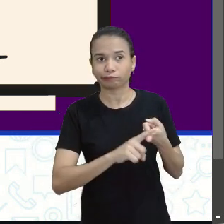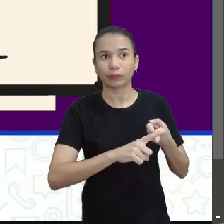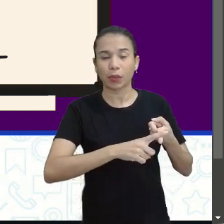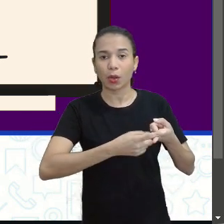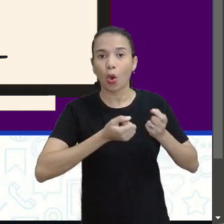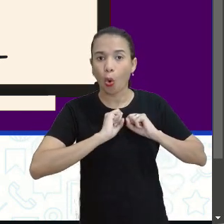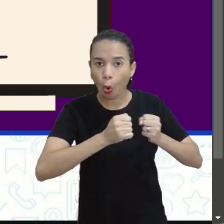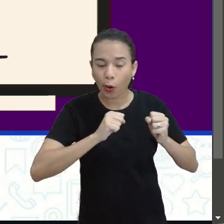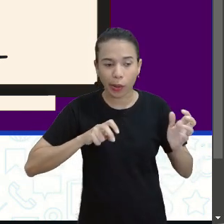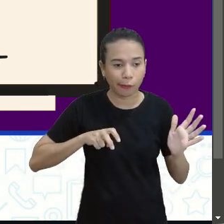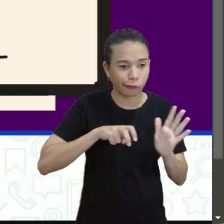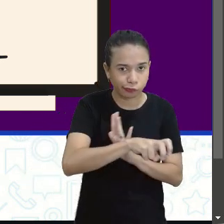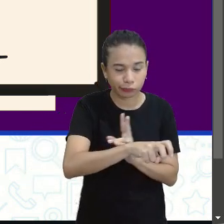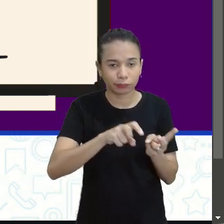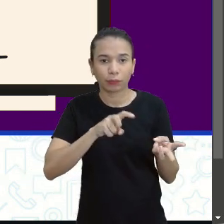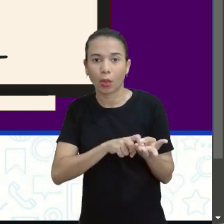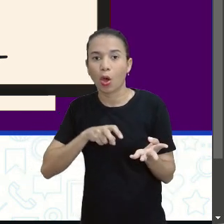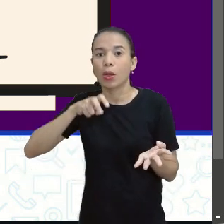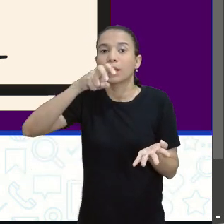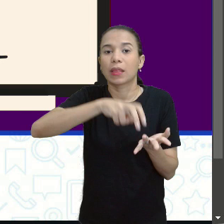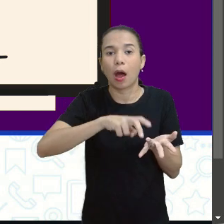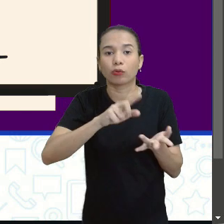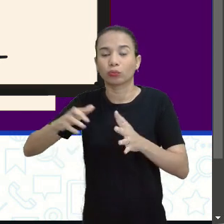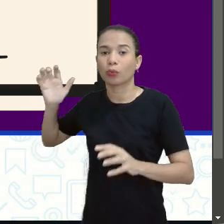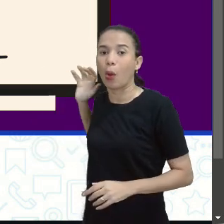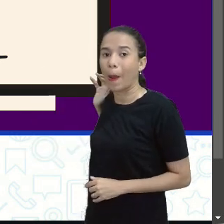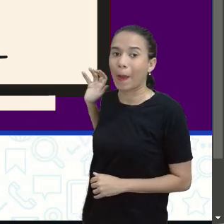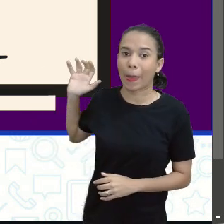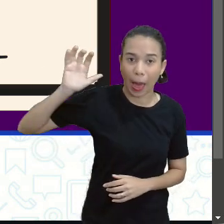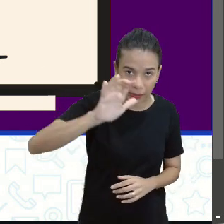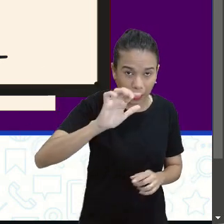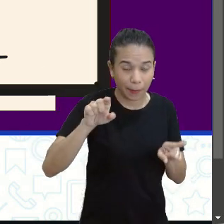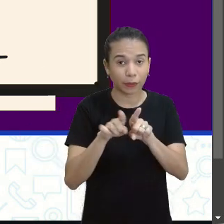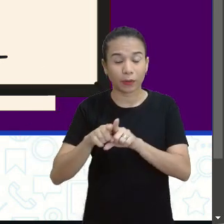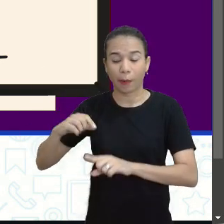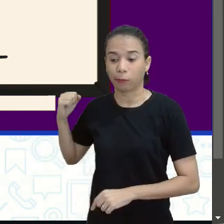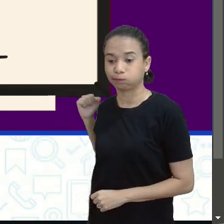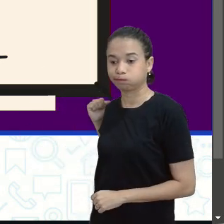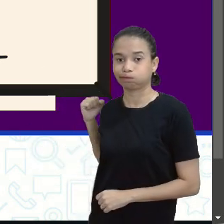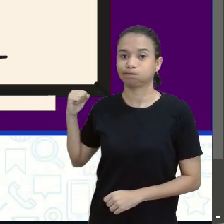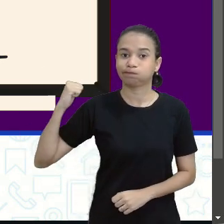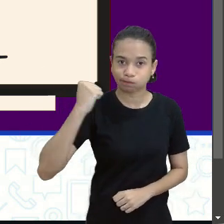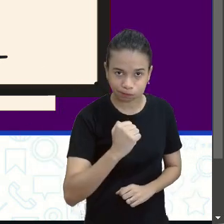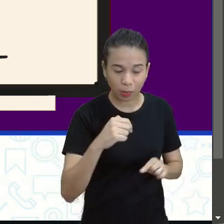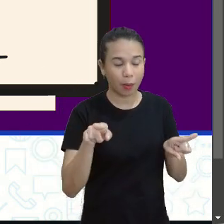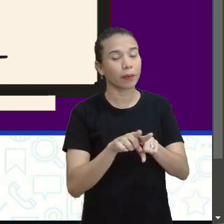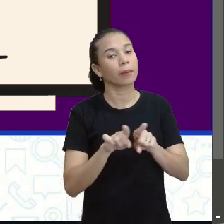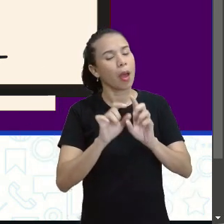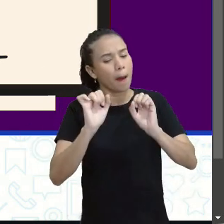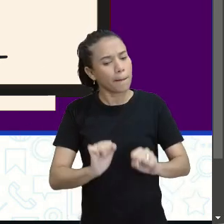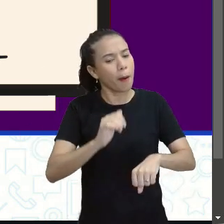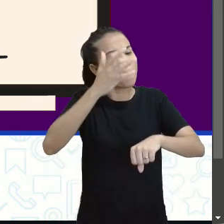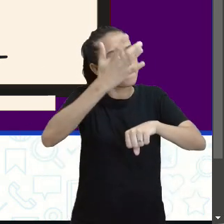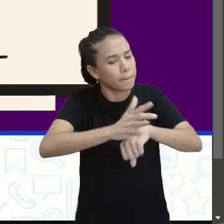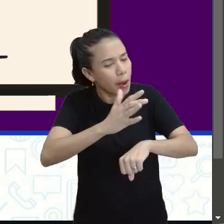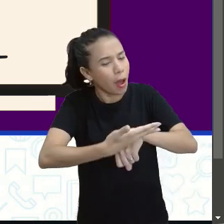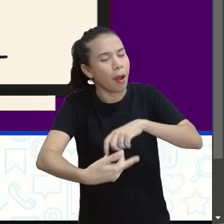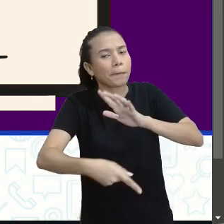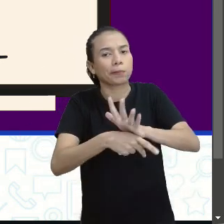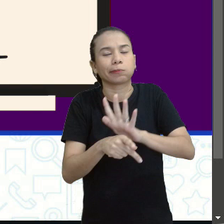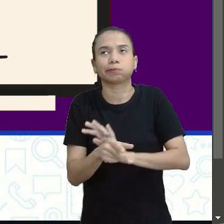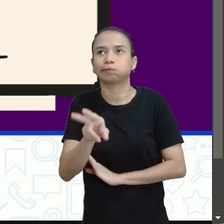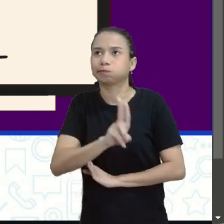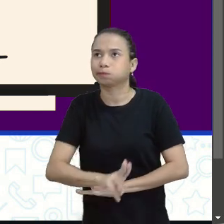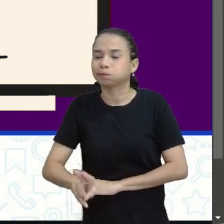corridas, saltos, lançamentos e arremessos. E aí podem ser praticadas